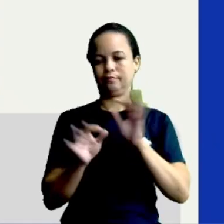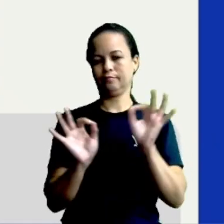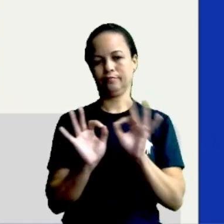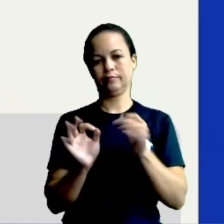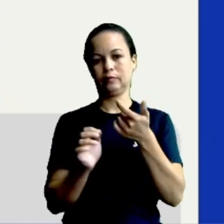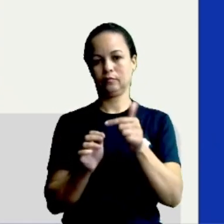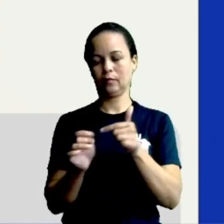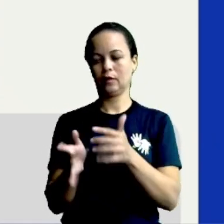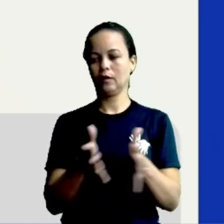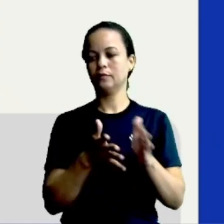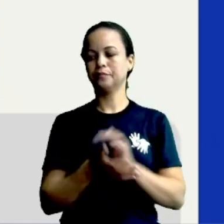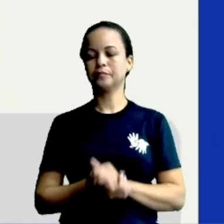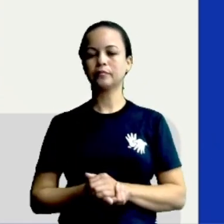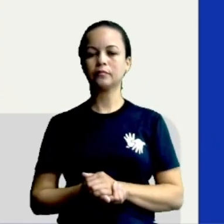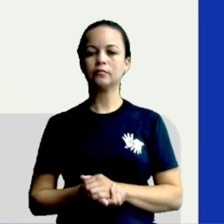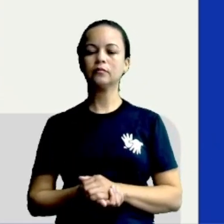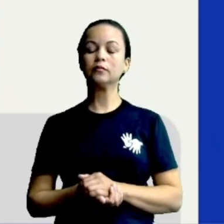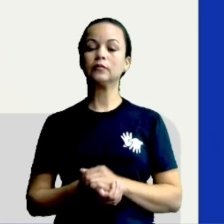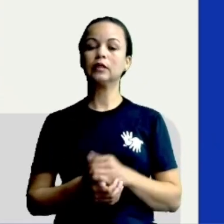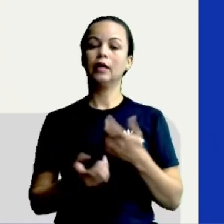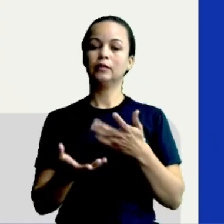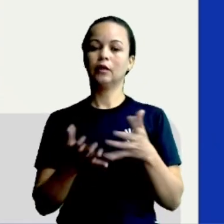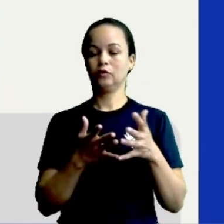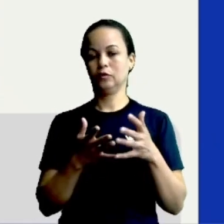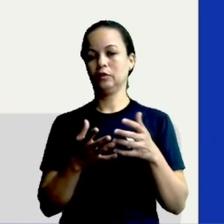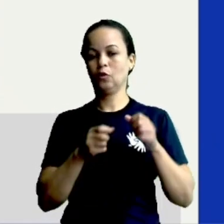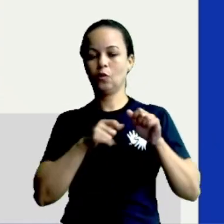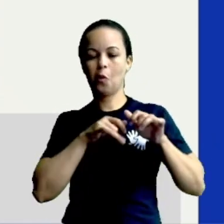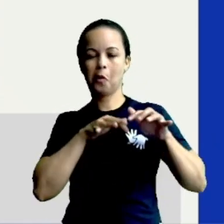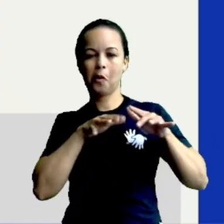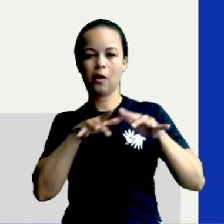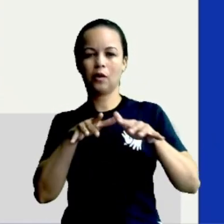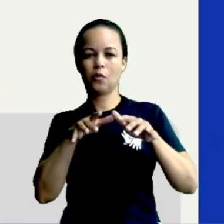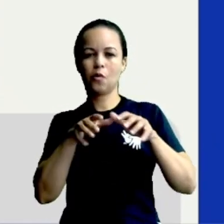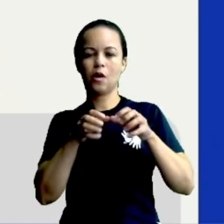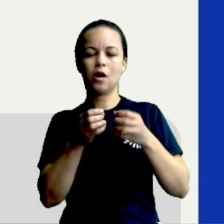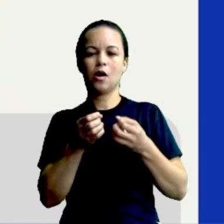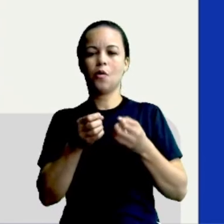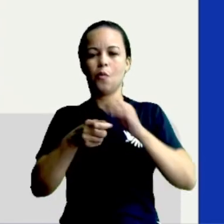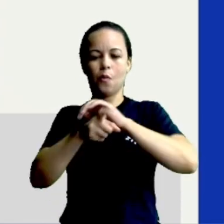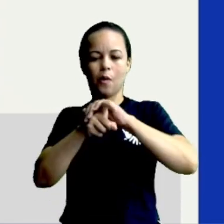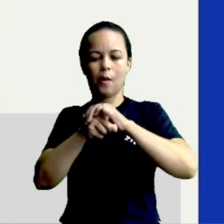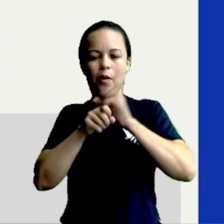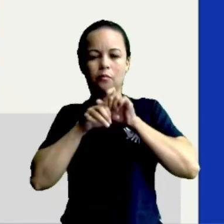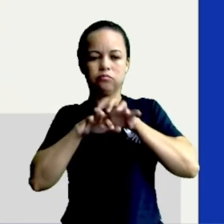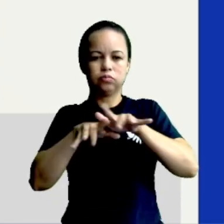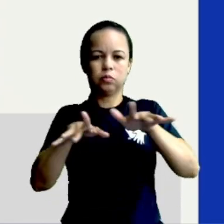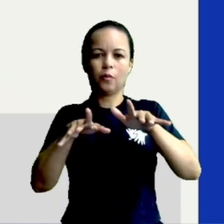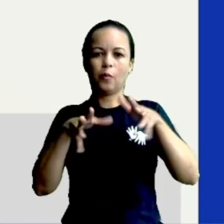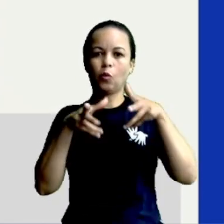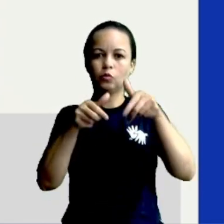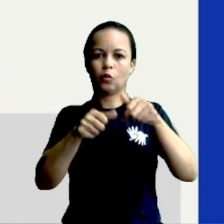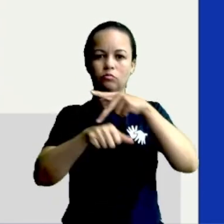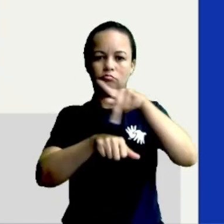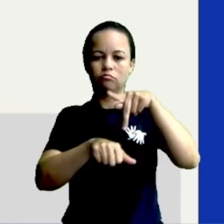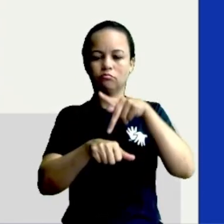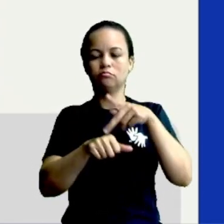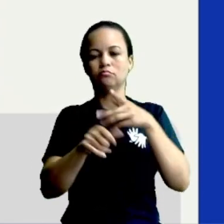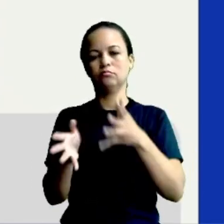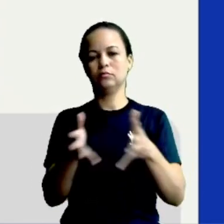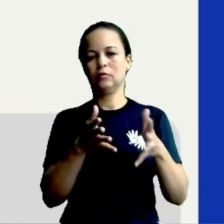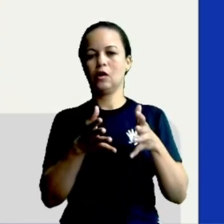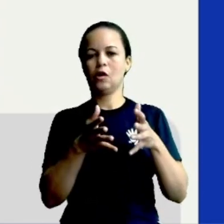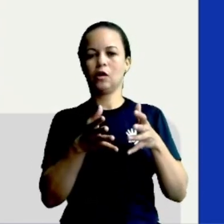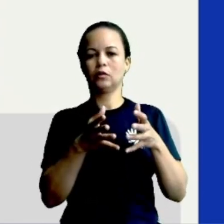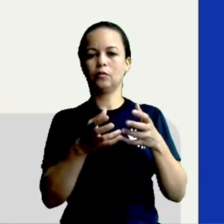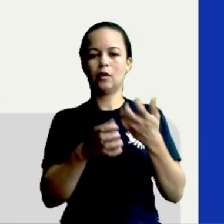bioma. E por não possuir predador, ele tornou-se uma praga, se reproduziu largamente por todo o país, consome